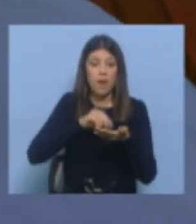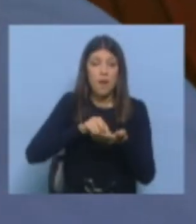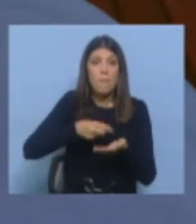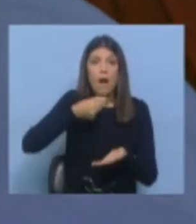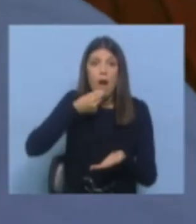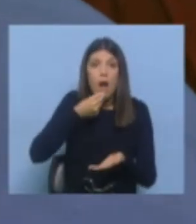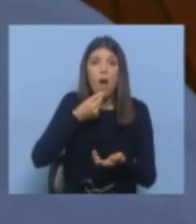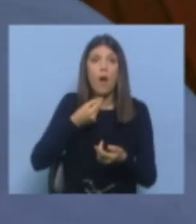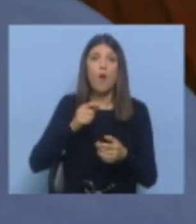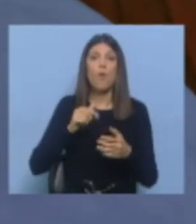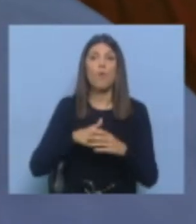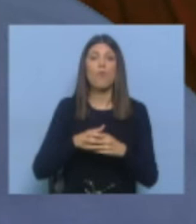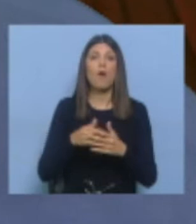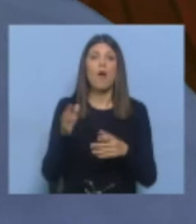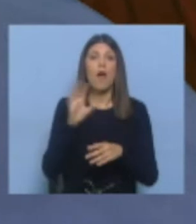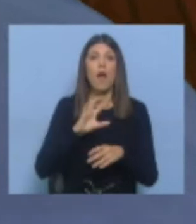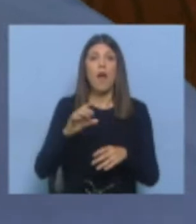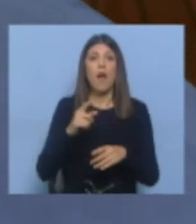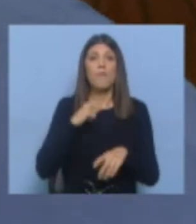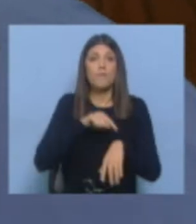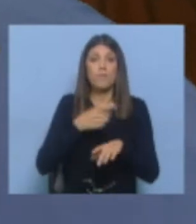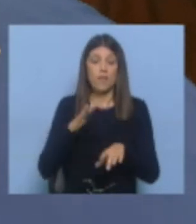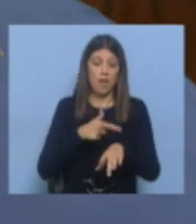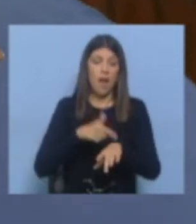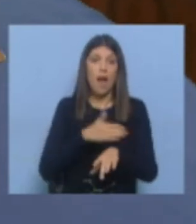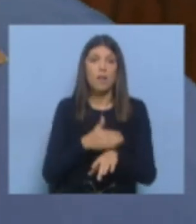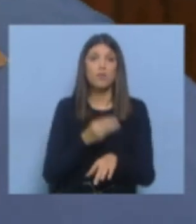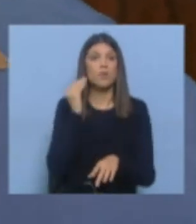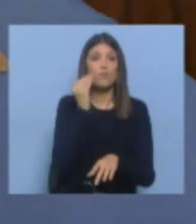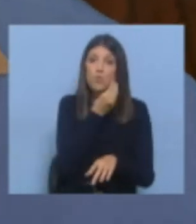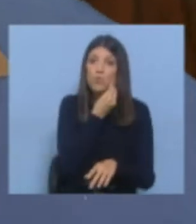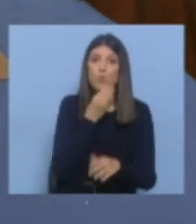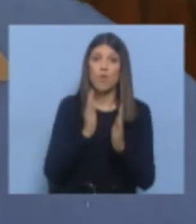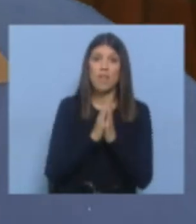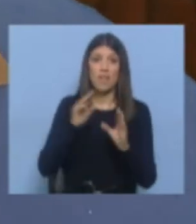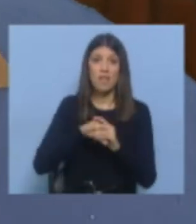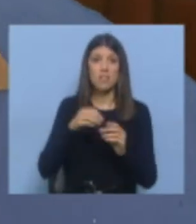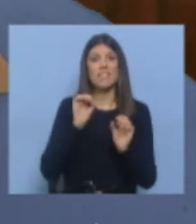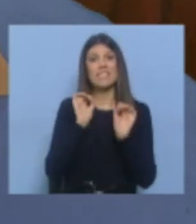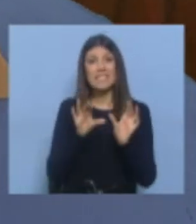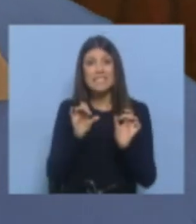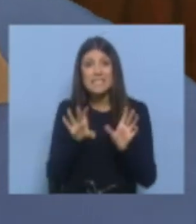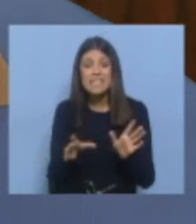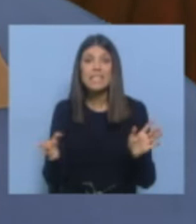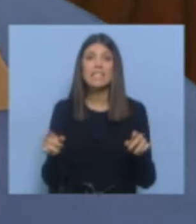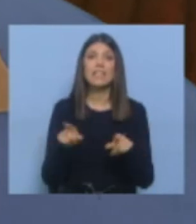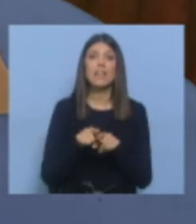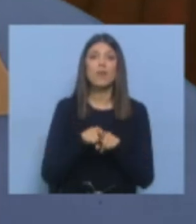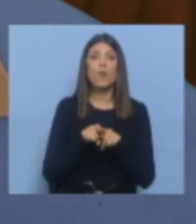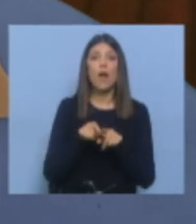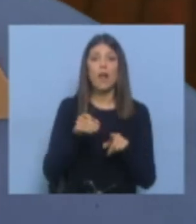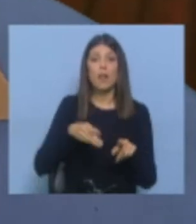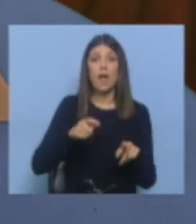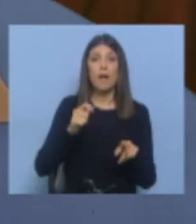cancele o abraço da paz, a que se faça isso de forma de intenção. Portanto, a paz não passa por um aperto de mão,